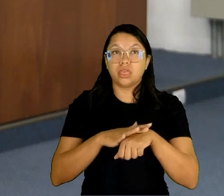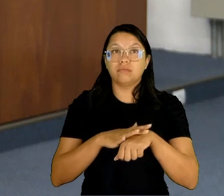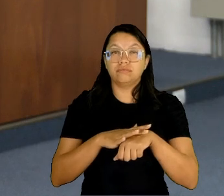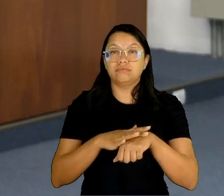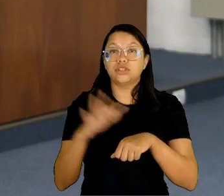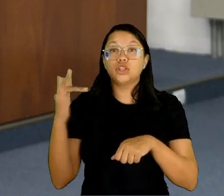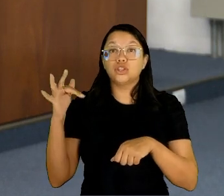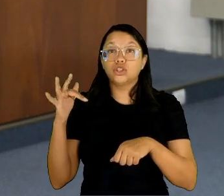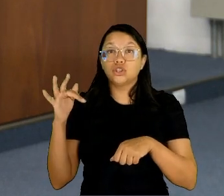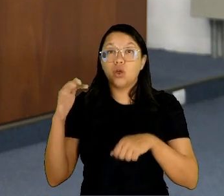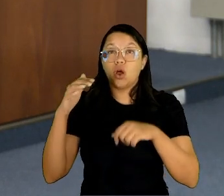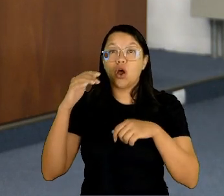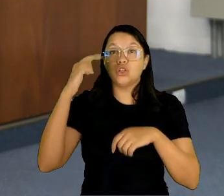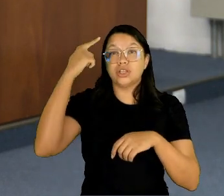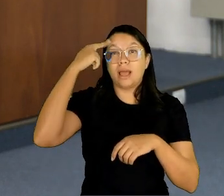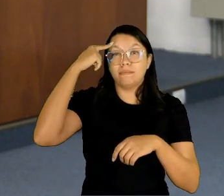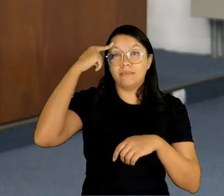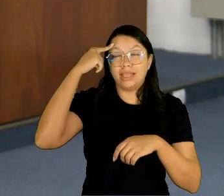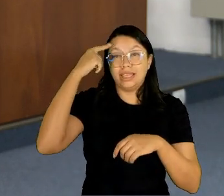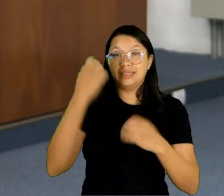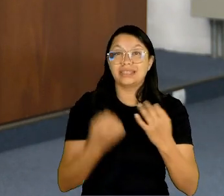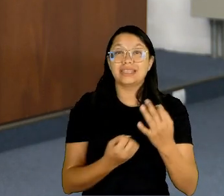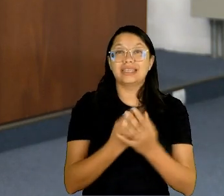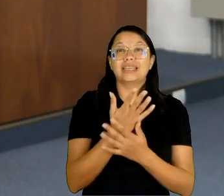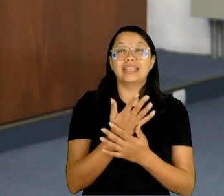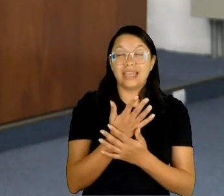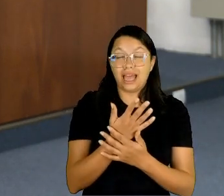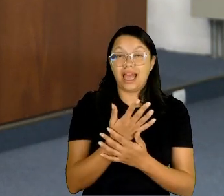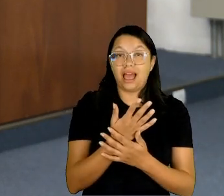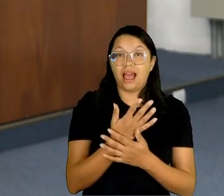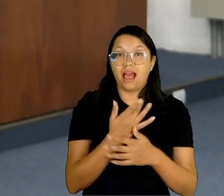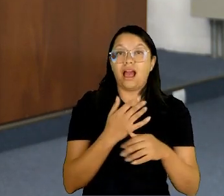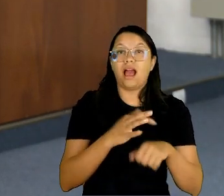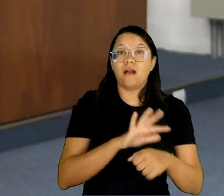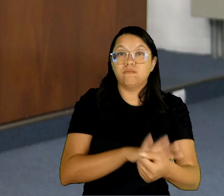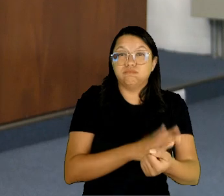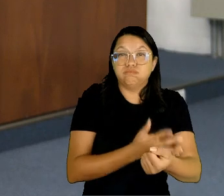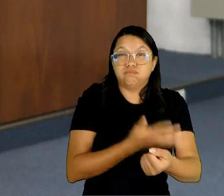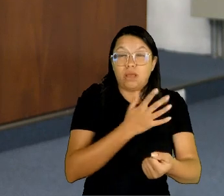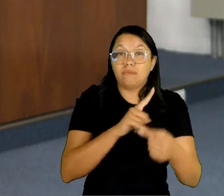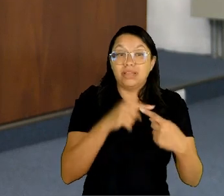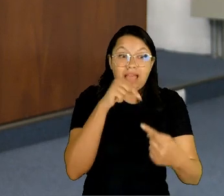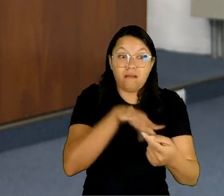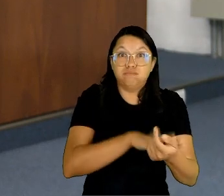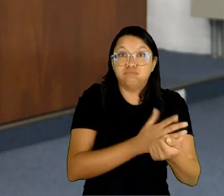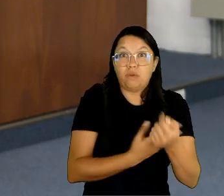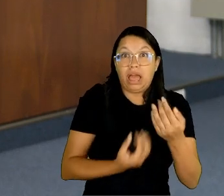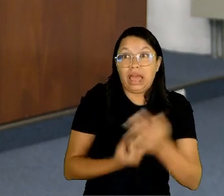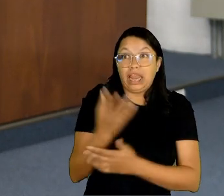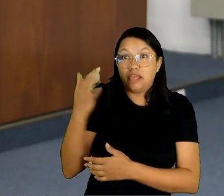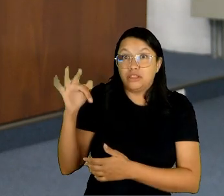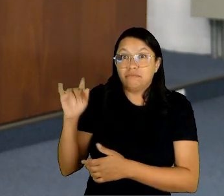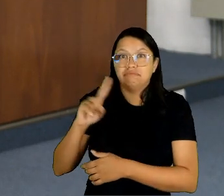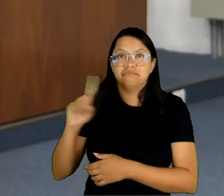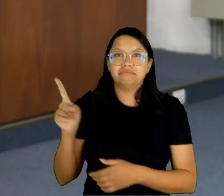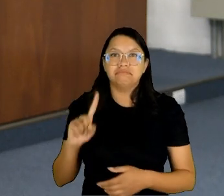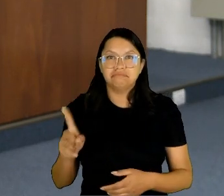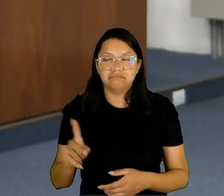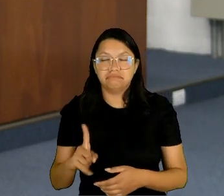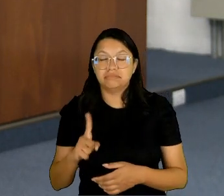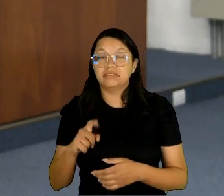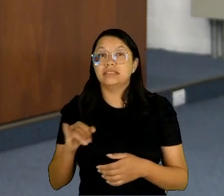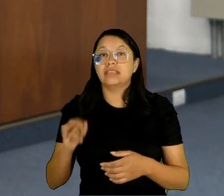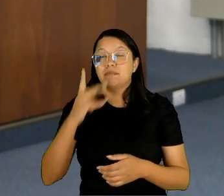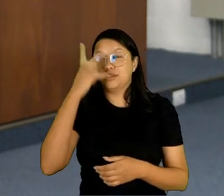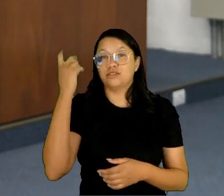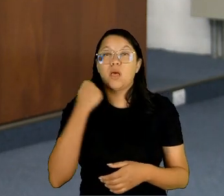de cabeça ocasionar a pressão alta do que a pressão alta ocasionar a dor de cabeça, porque o paciente que está com algum estresse, seja ele dor ou